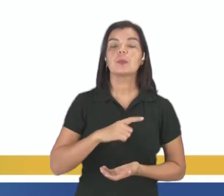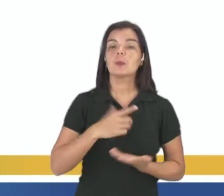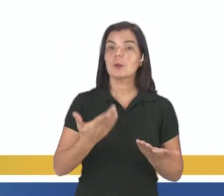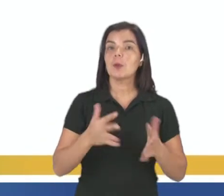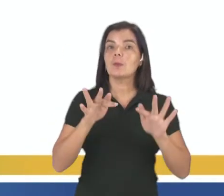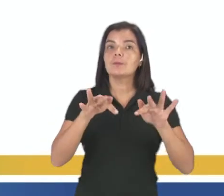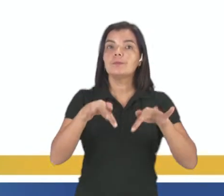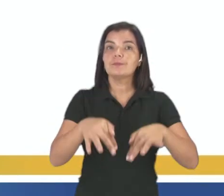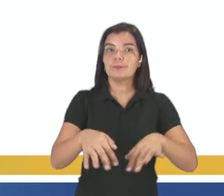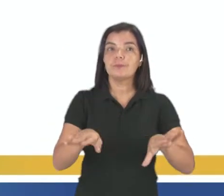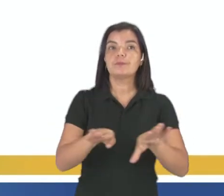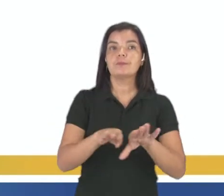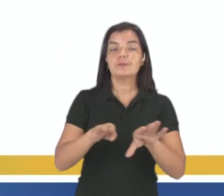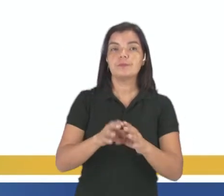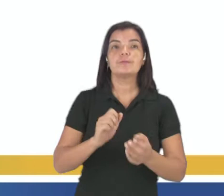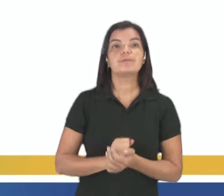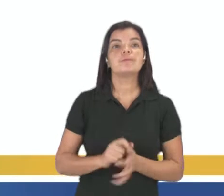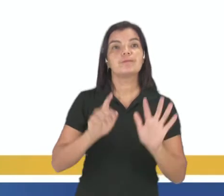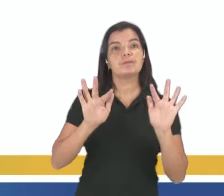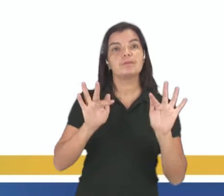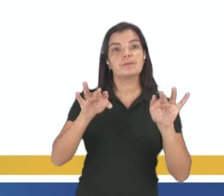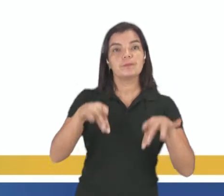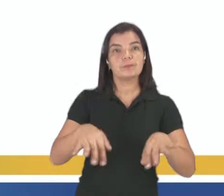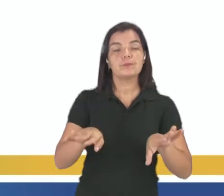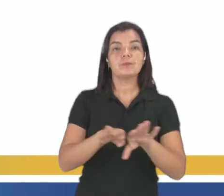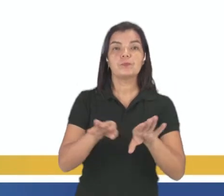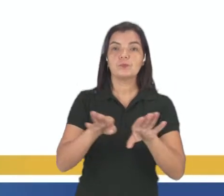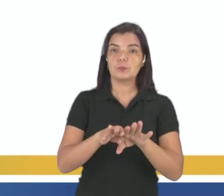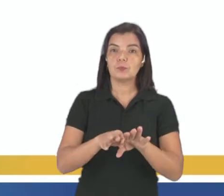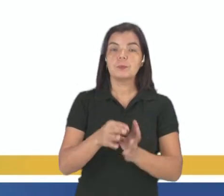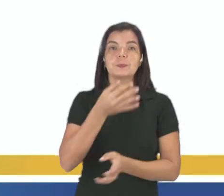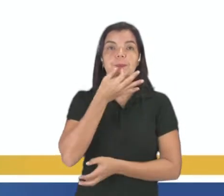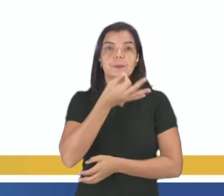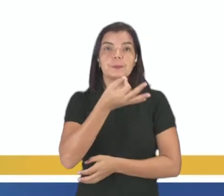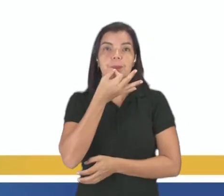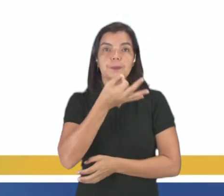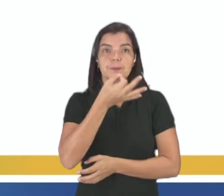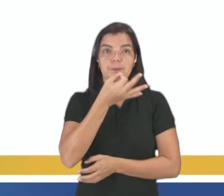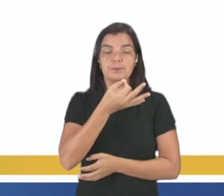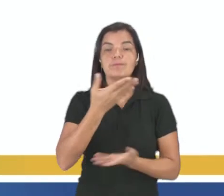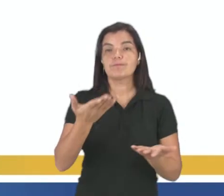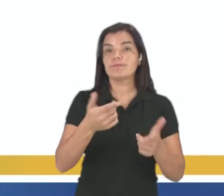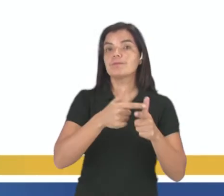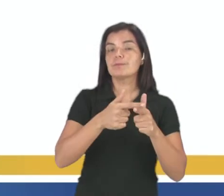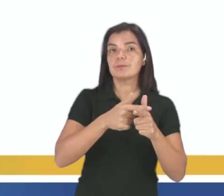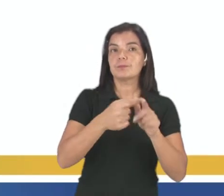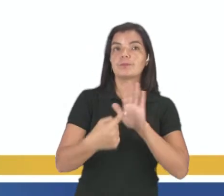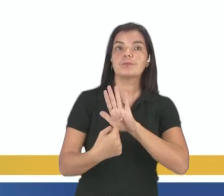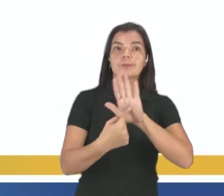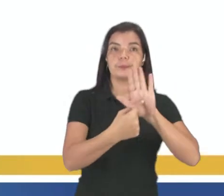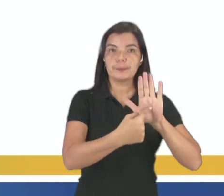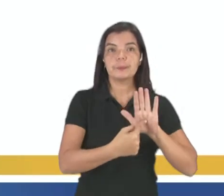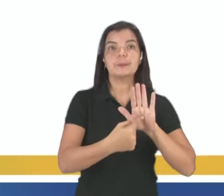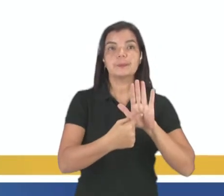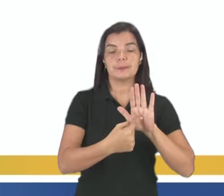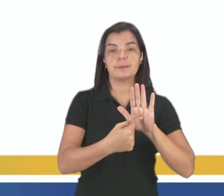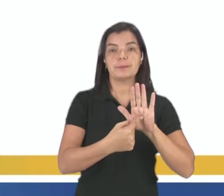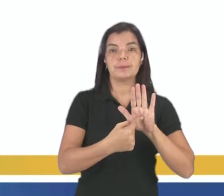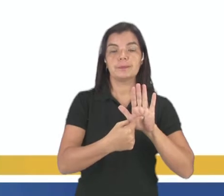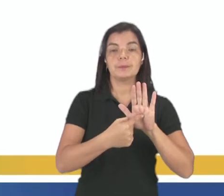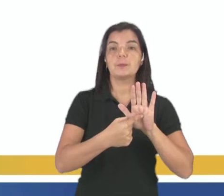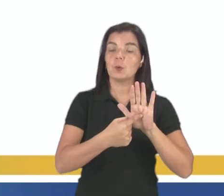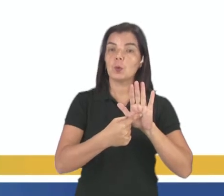la conclusión, que la conclusión debe ser una síntesis del problema abordado, pero